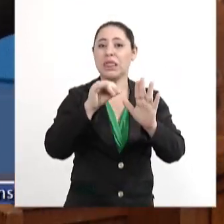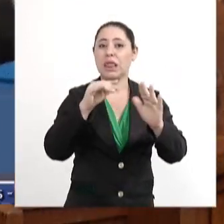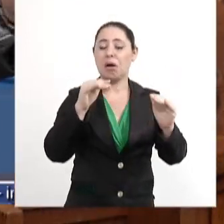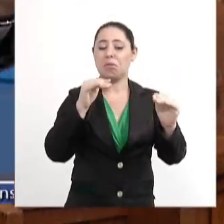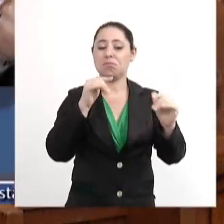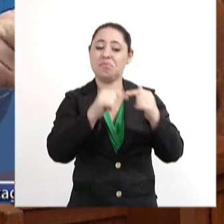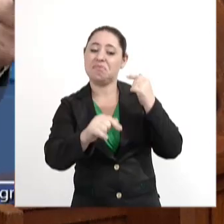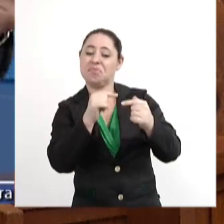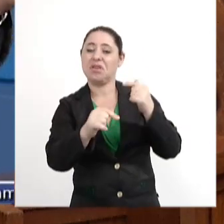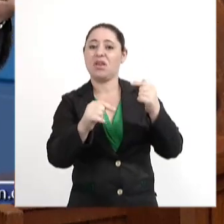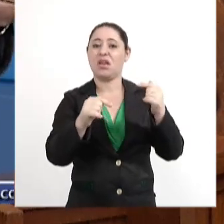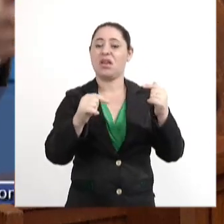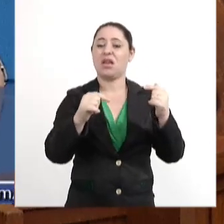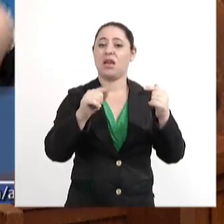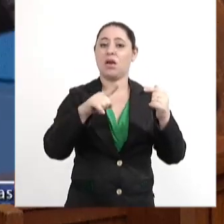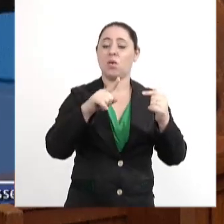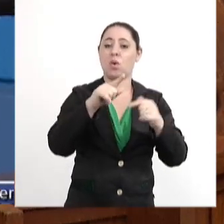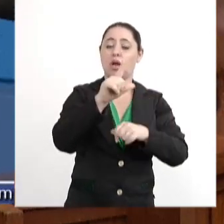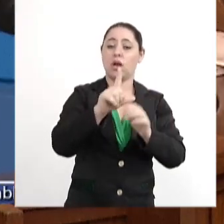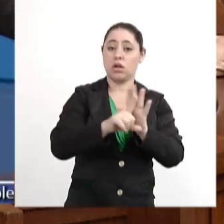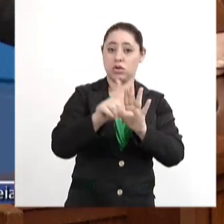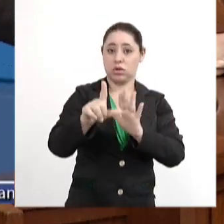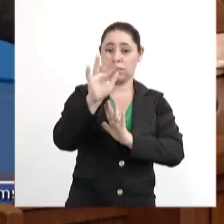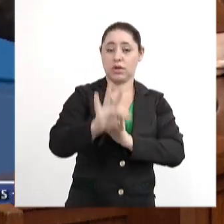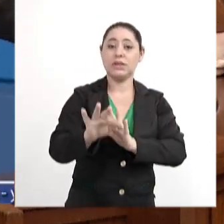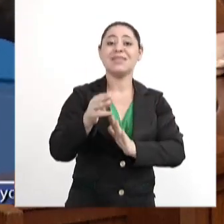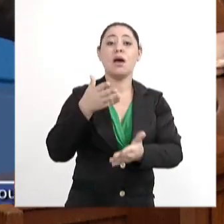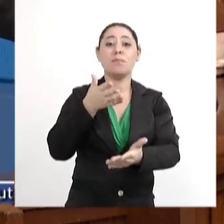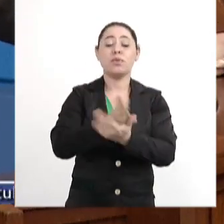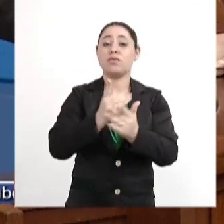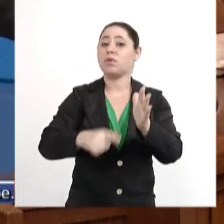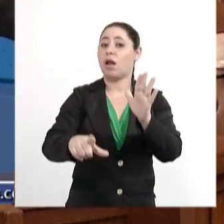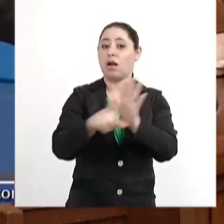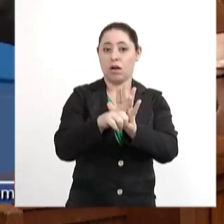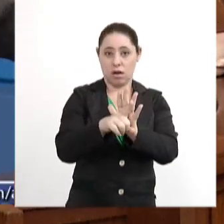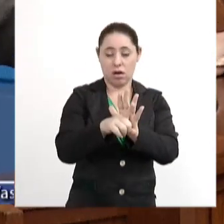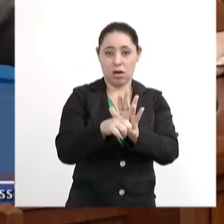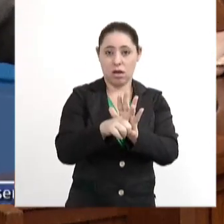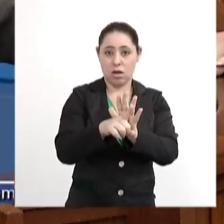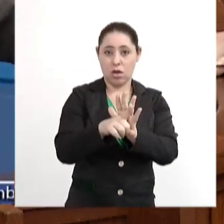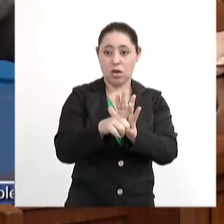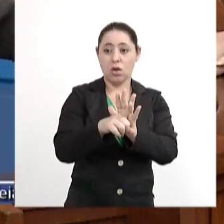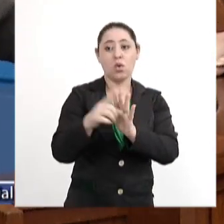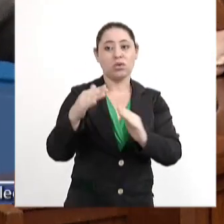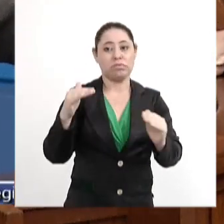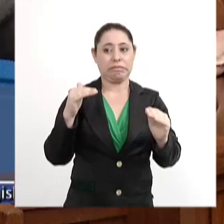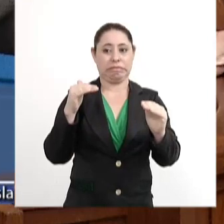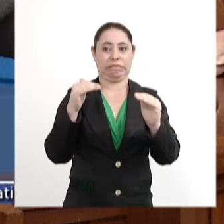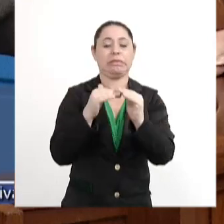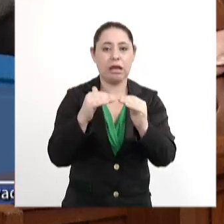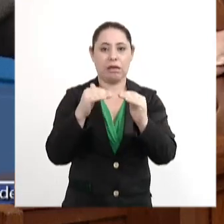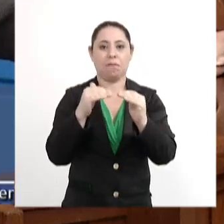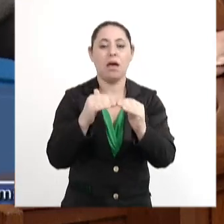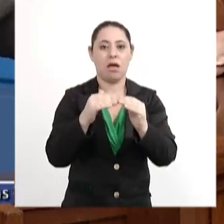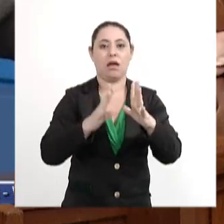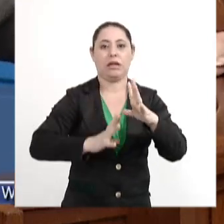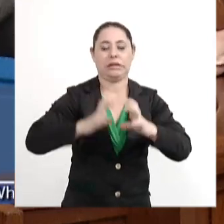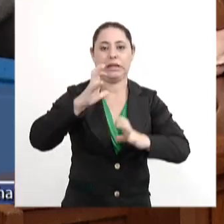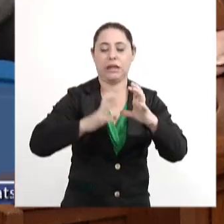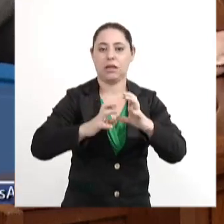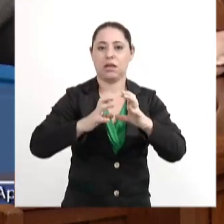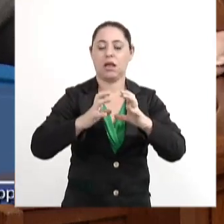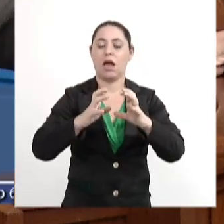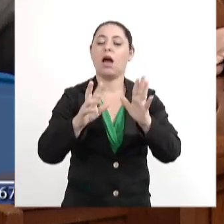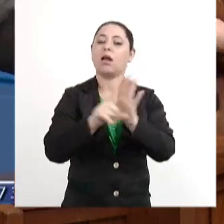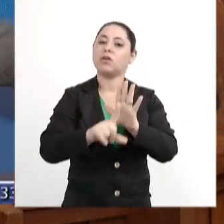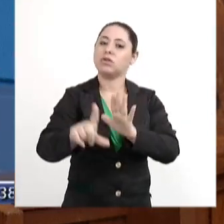legislação federal, e, nesse caso, se aprovássemos uma lei dessa natureza, nós estaríamos chocando abruptamente com aquilo que